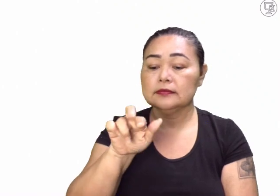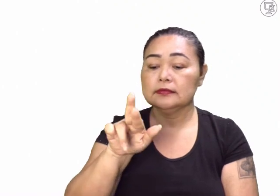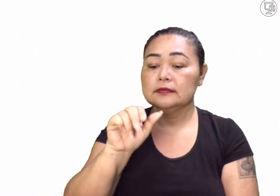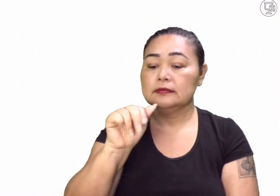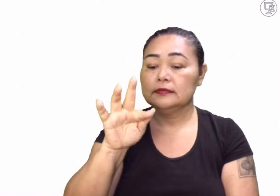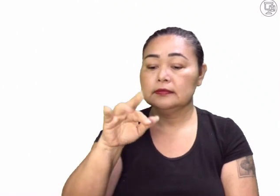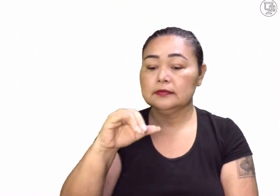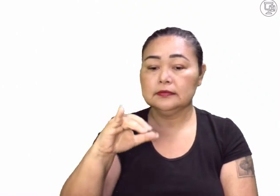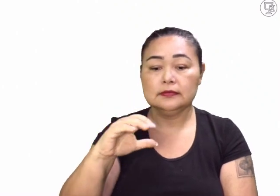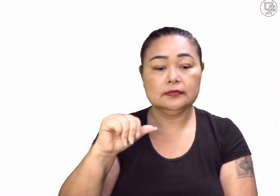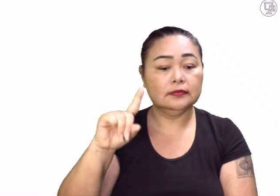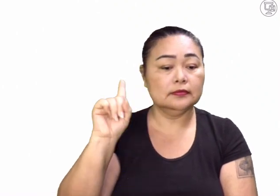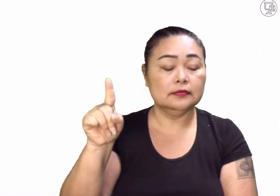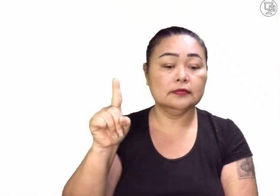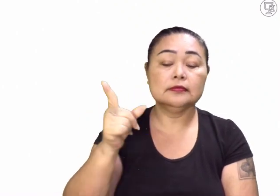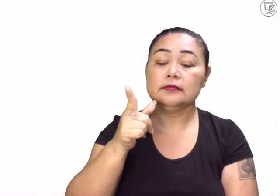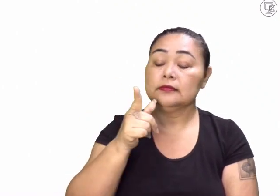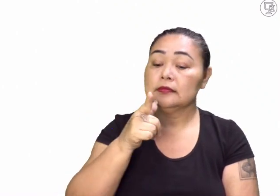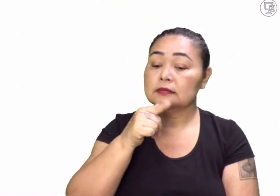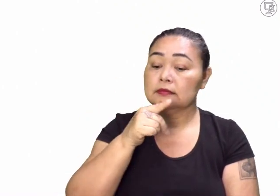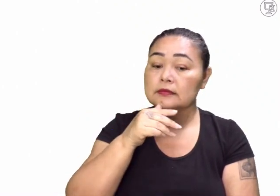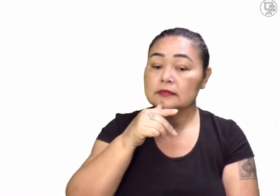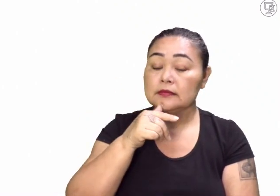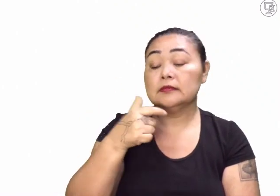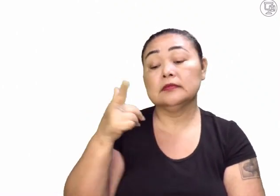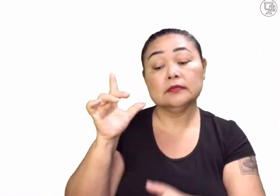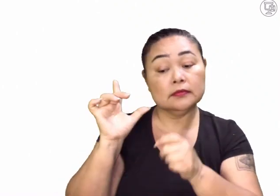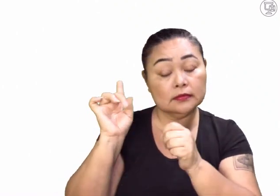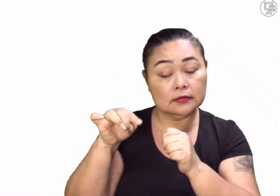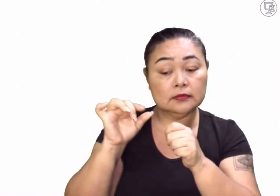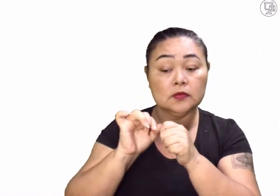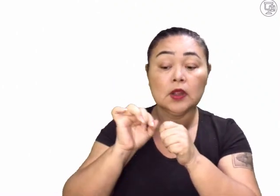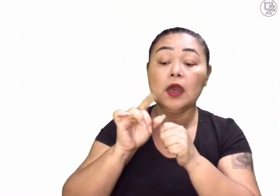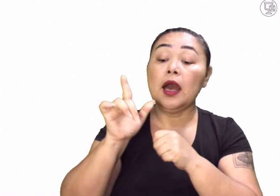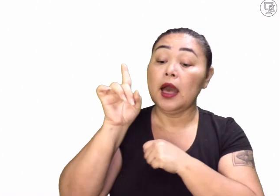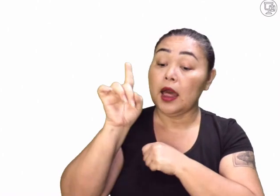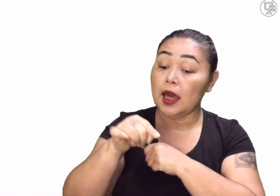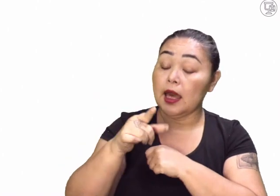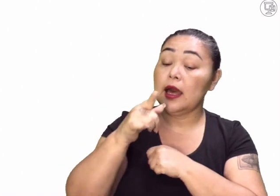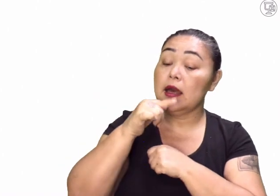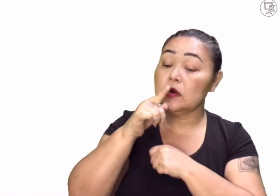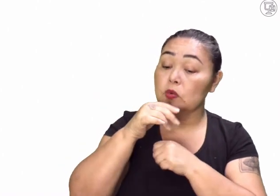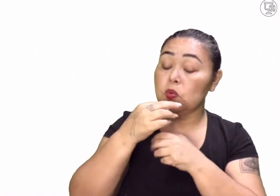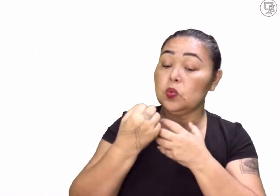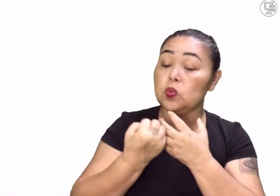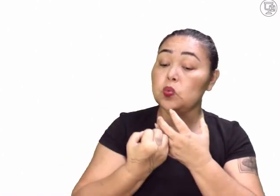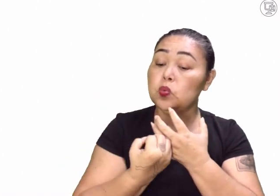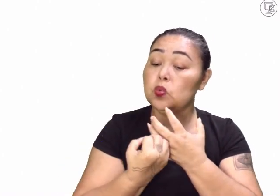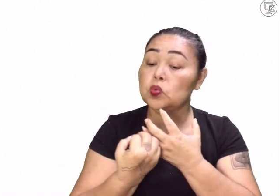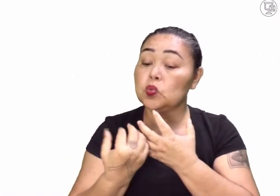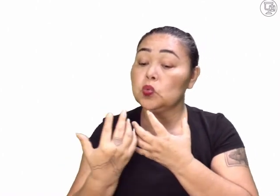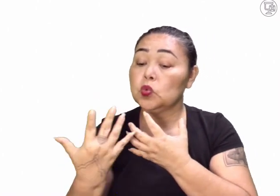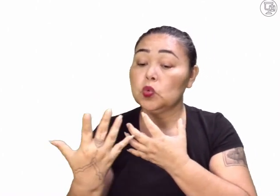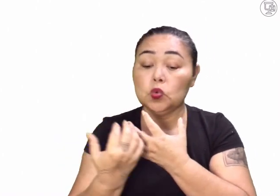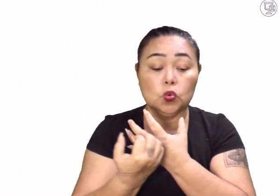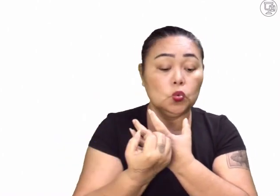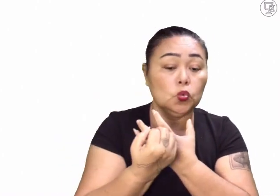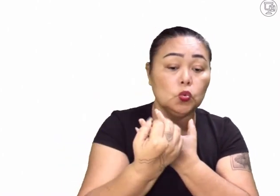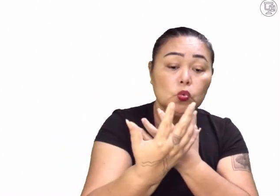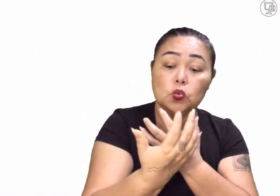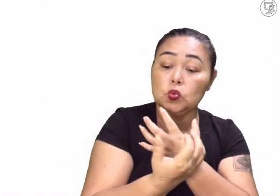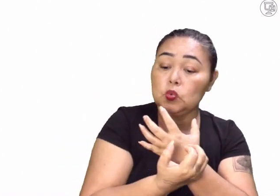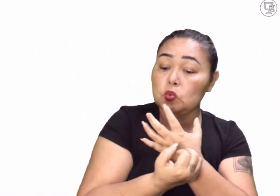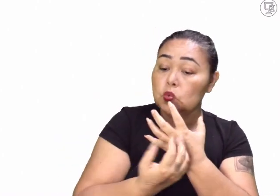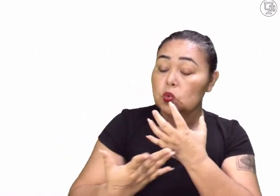estamos falando de água que está sendo drenada na Exato. superfície. Muito bem.